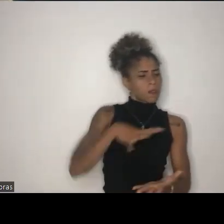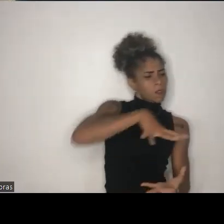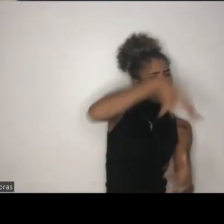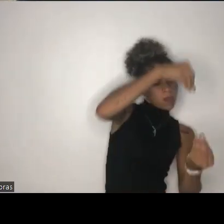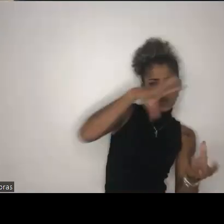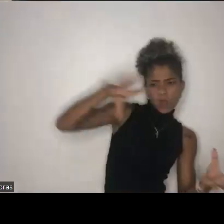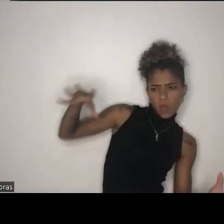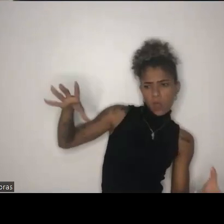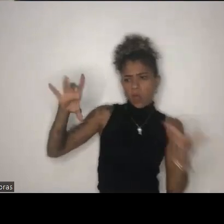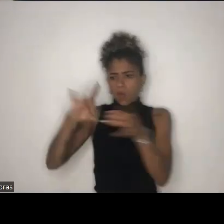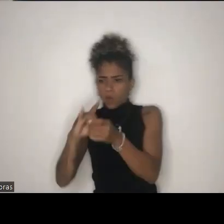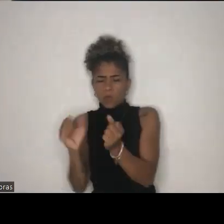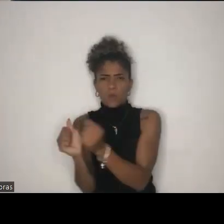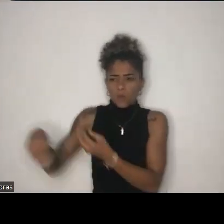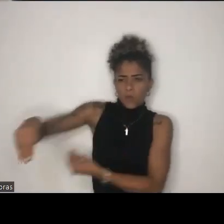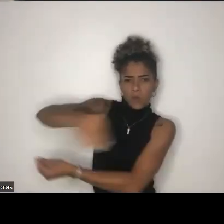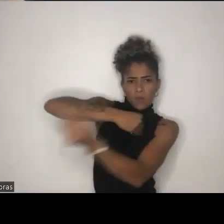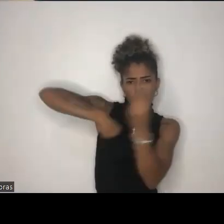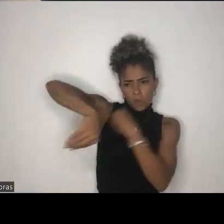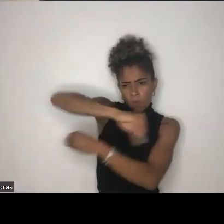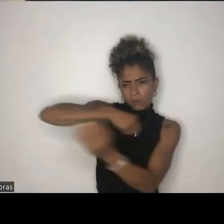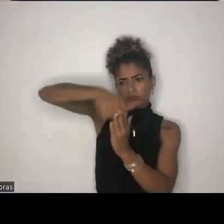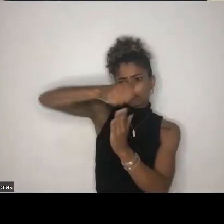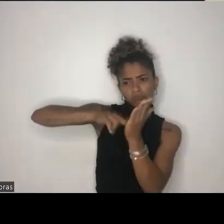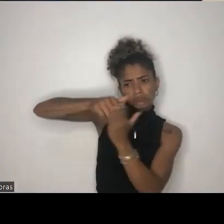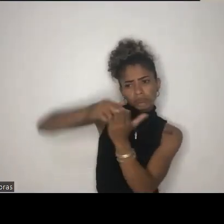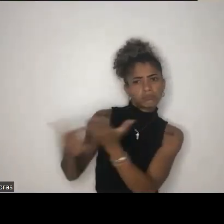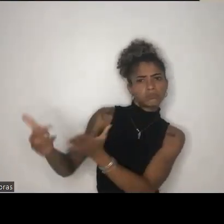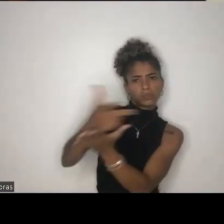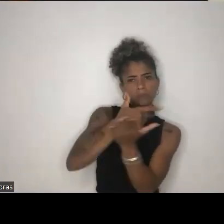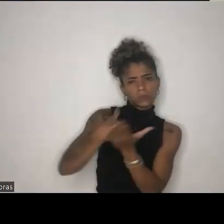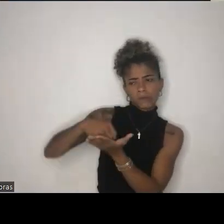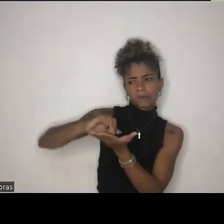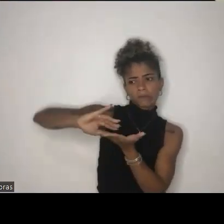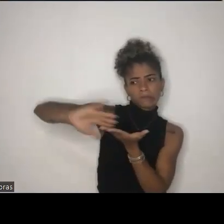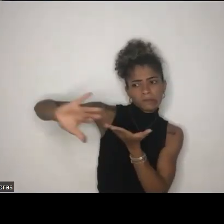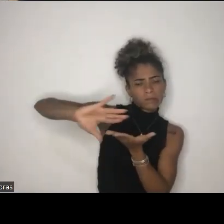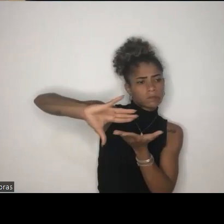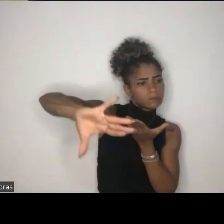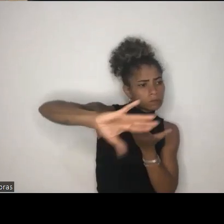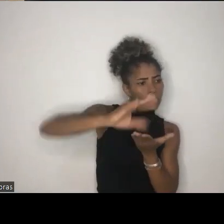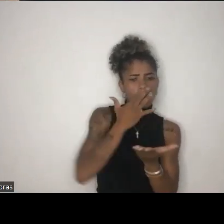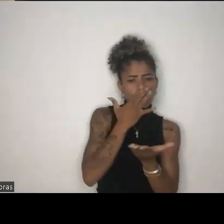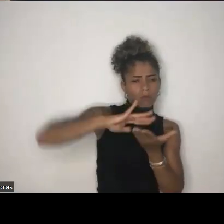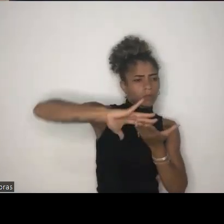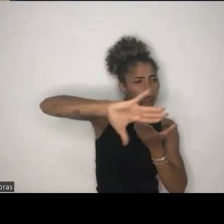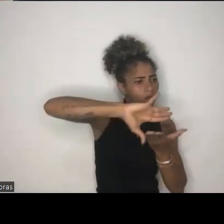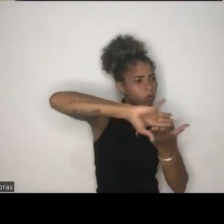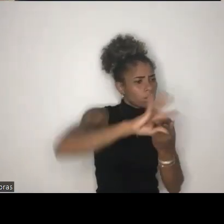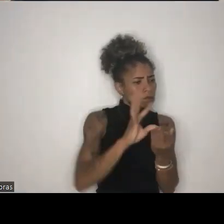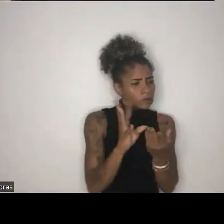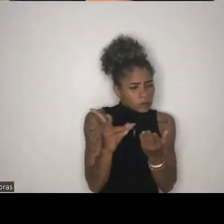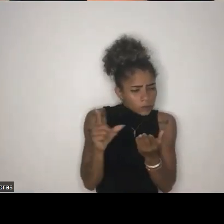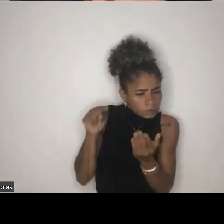com o desenho e eu fui abandonando muitas coisas eu quis realmente chegar na essência então